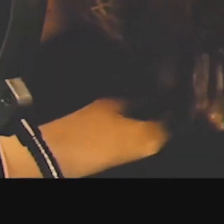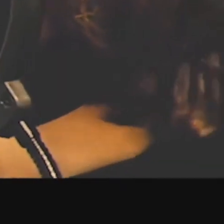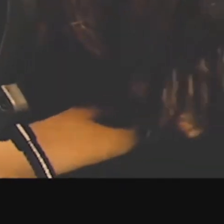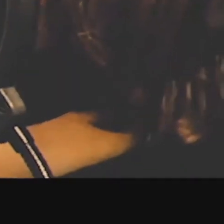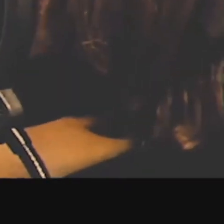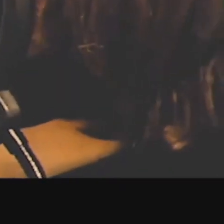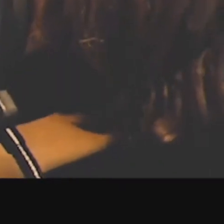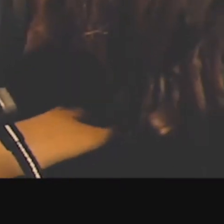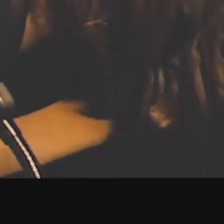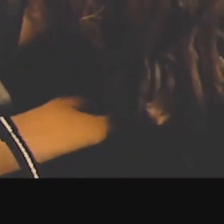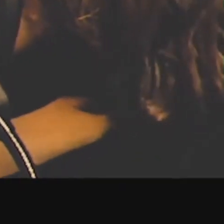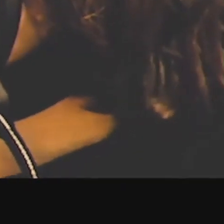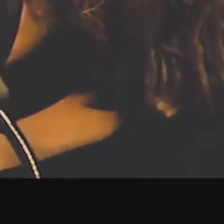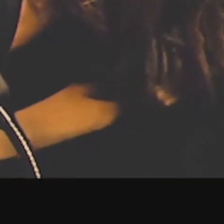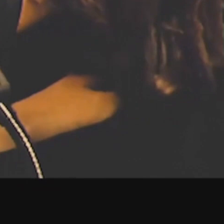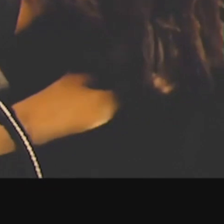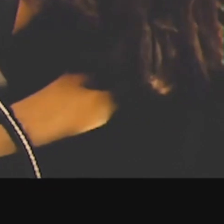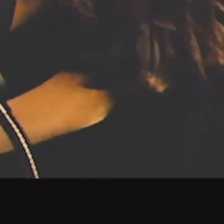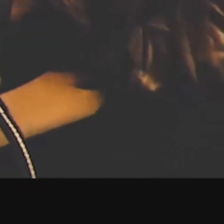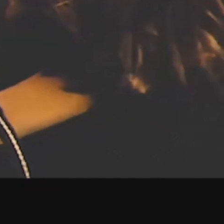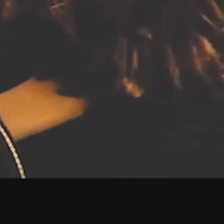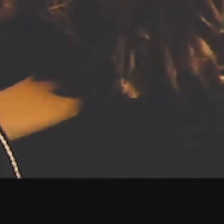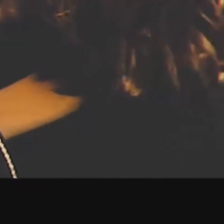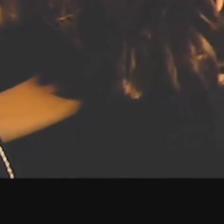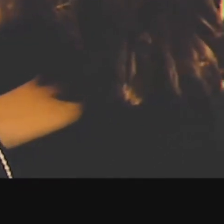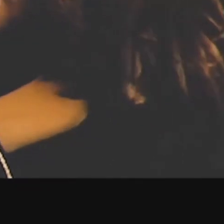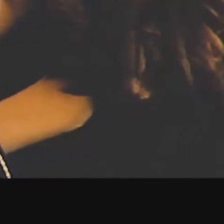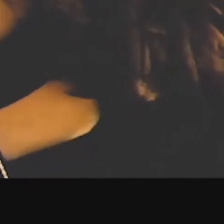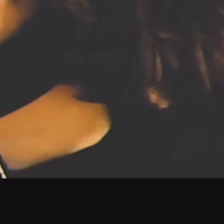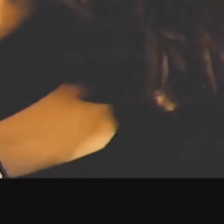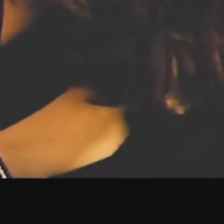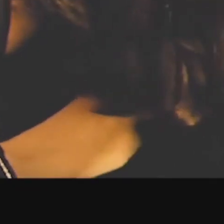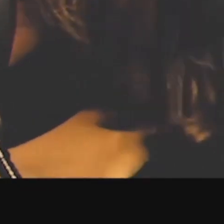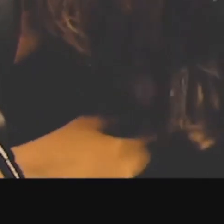palavras. Se por um tempo eu não sorrir,